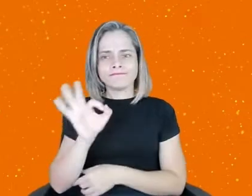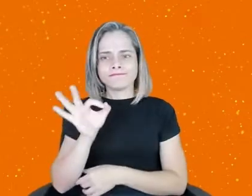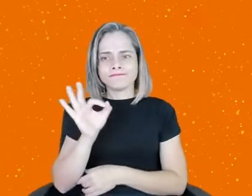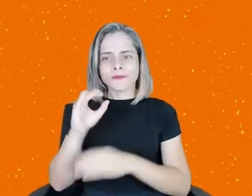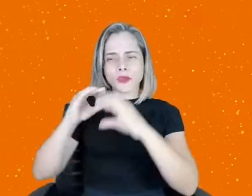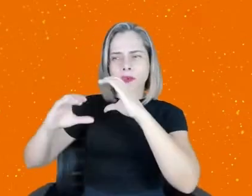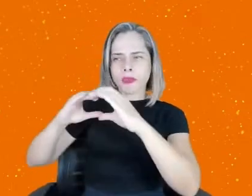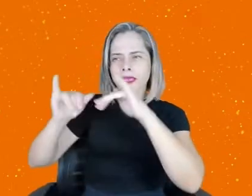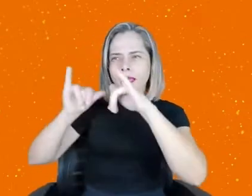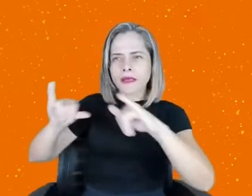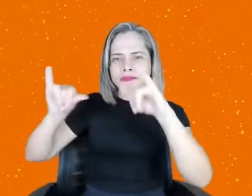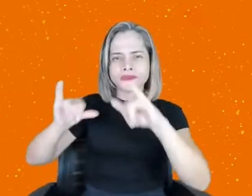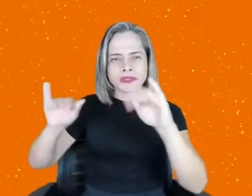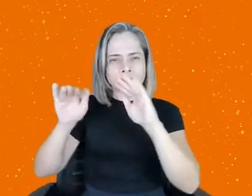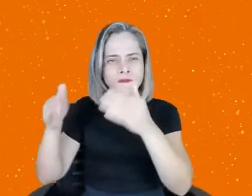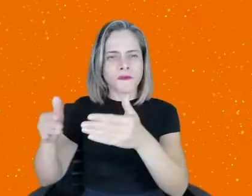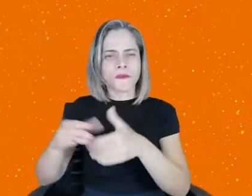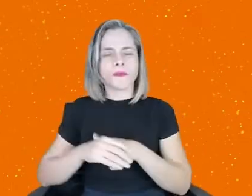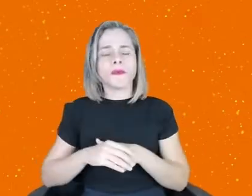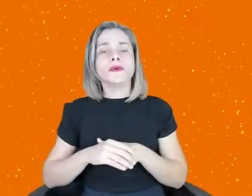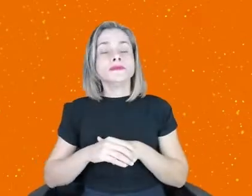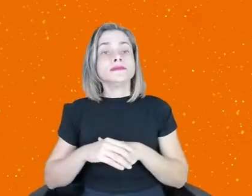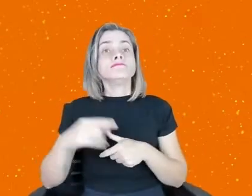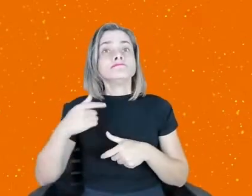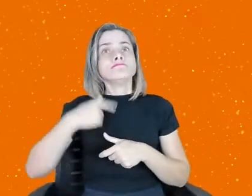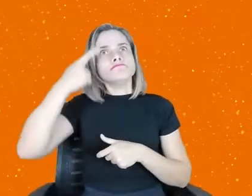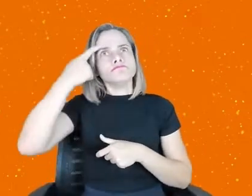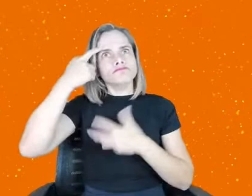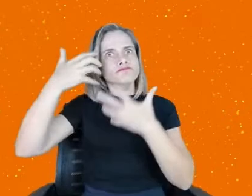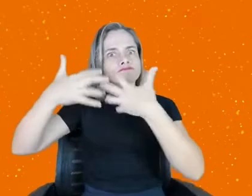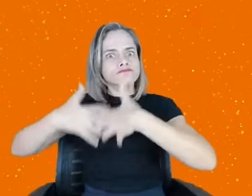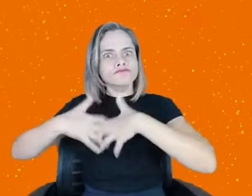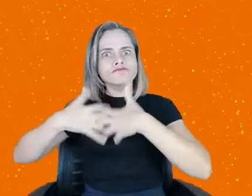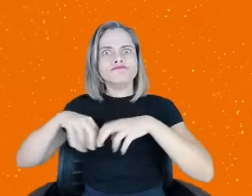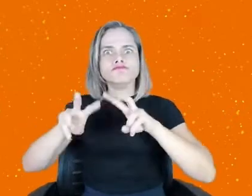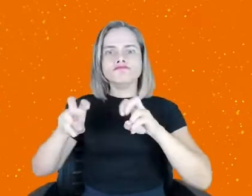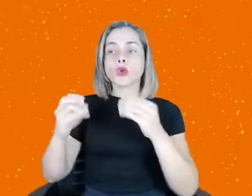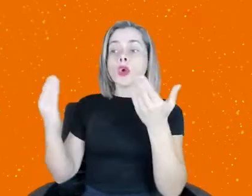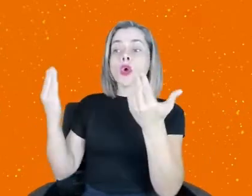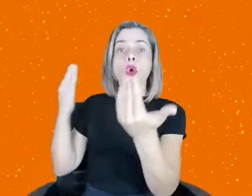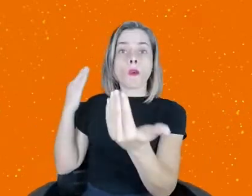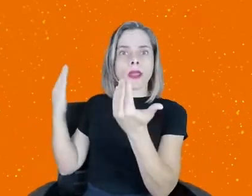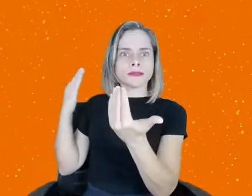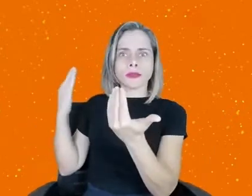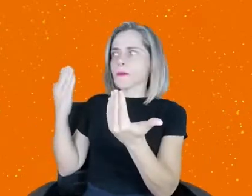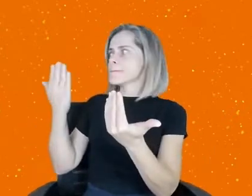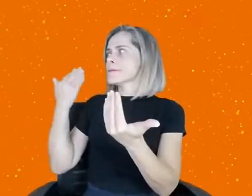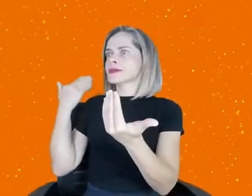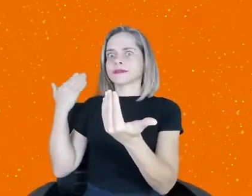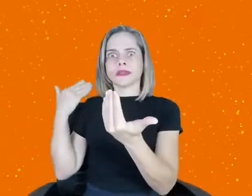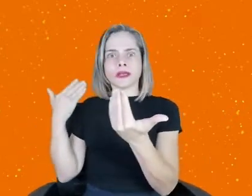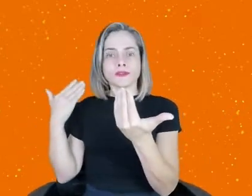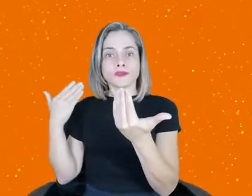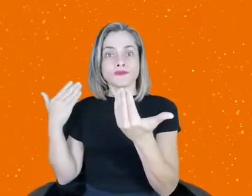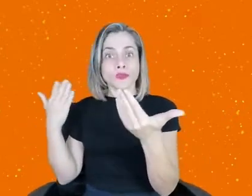cabeça nessa linha de comparação e uma comparação olhando para o futuro com o que existe hoje da internet né